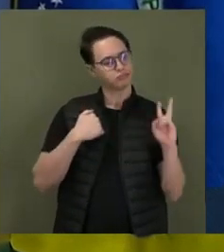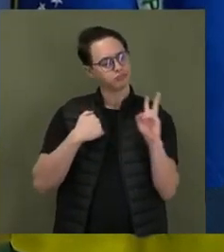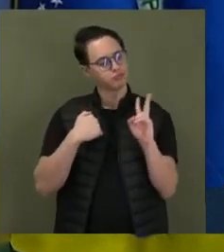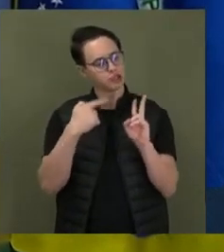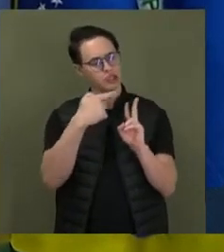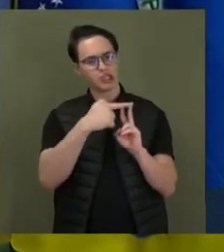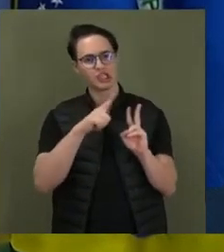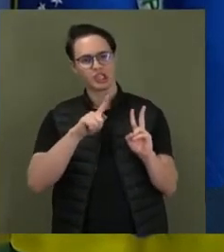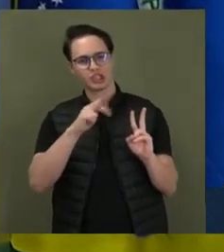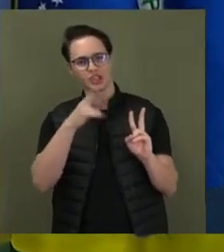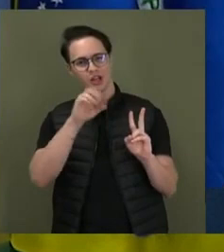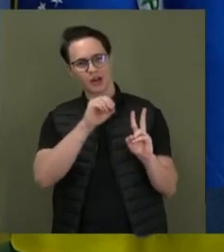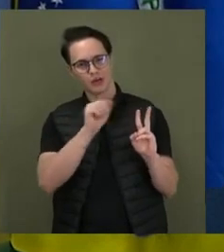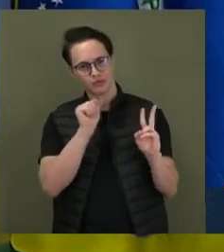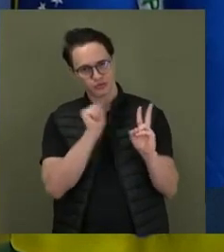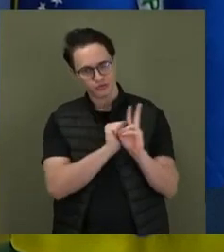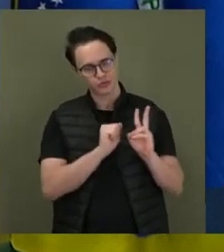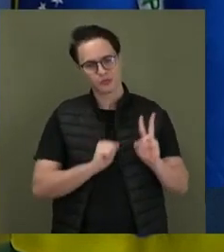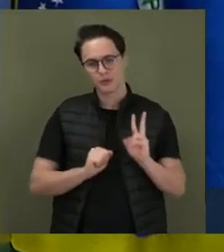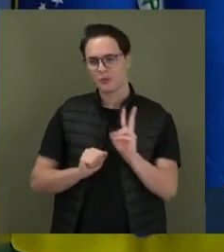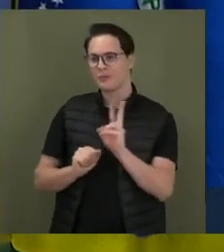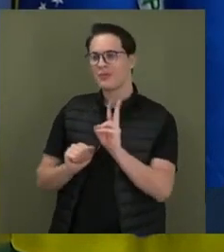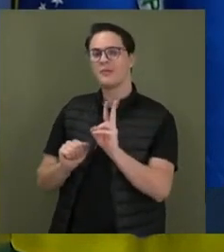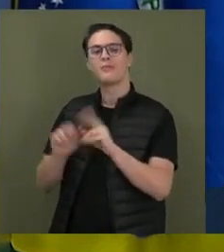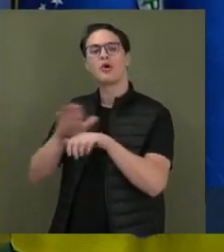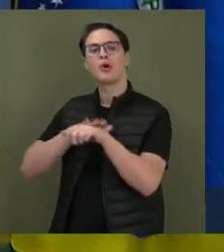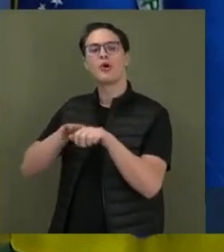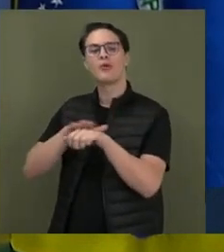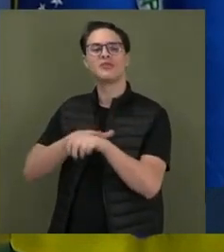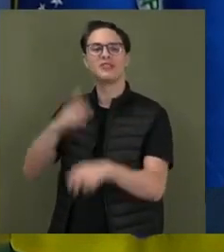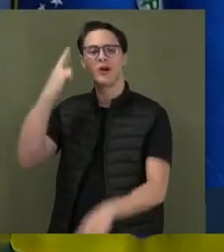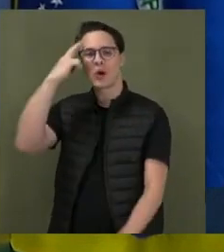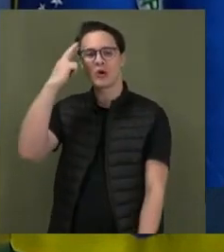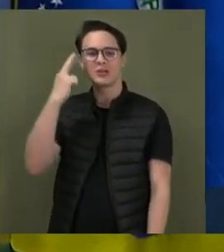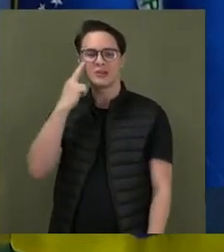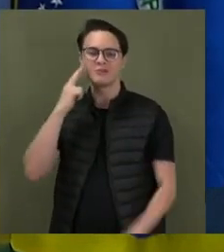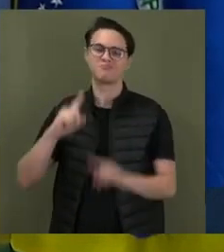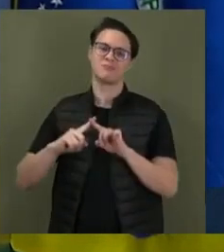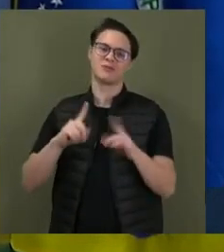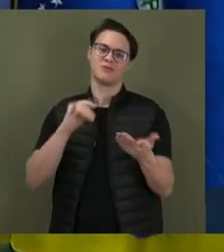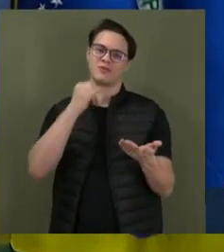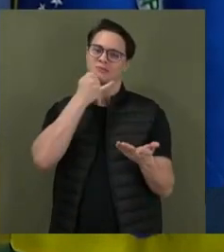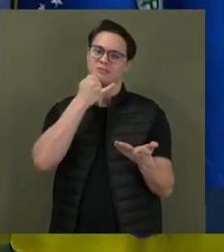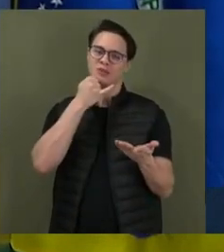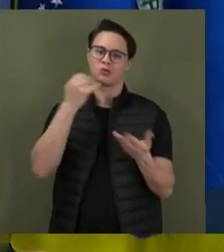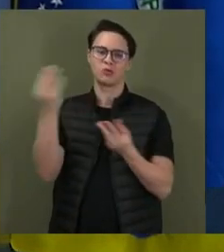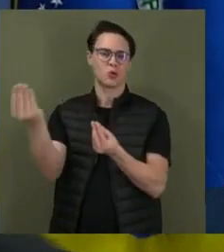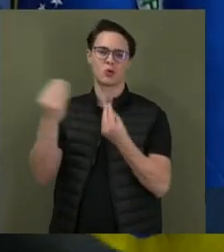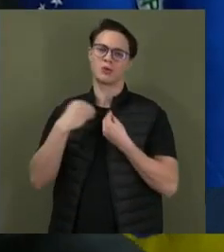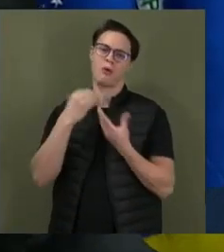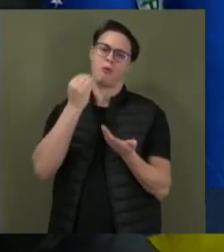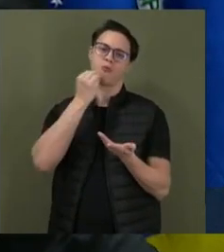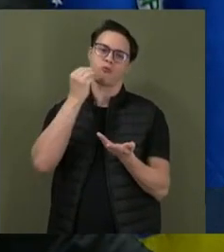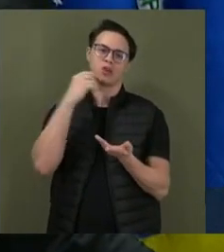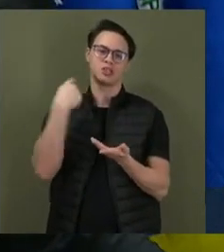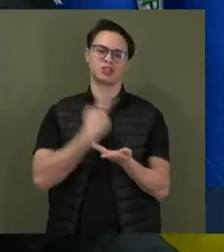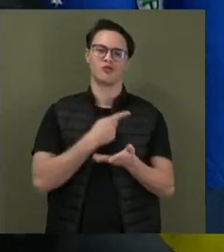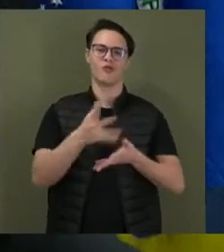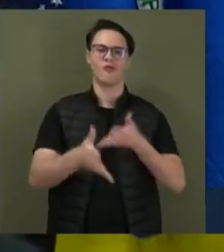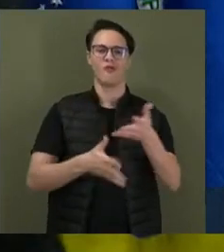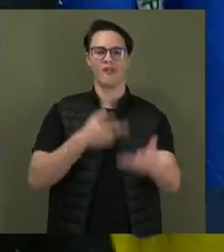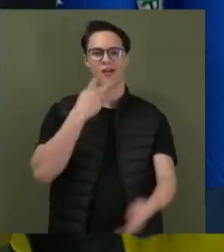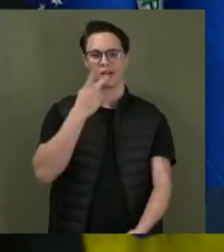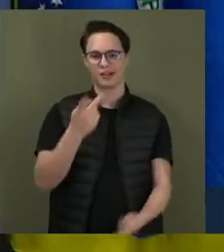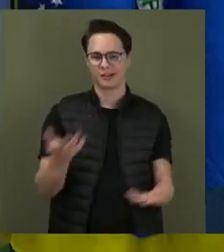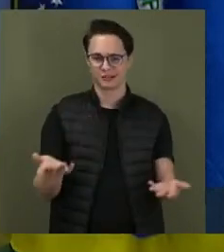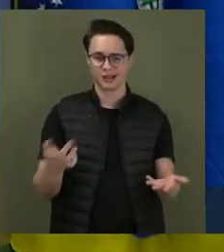e infelizmente a oposição não teve voz na Casa da Federação, na Casa da Pluralidade, né,